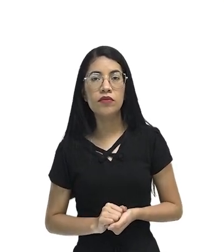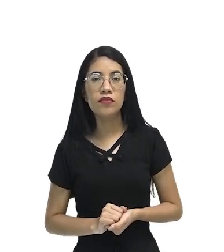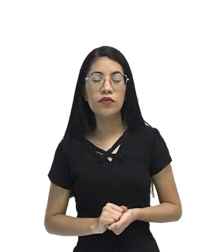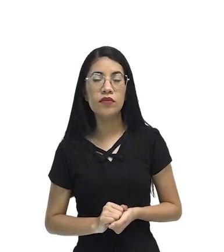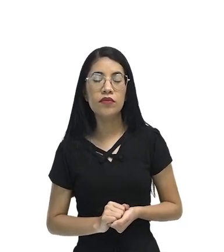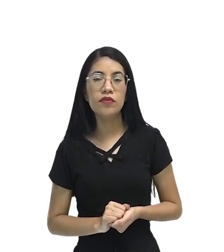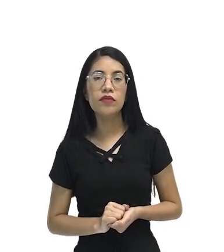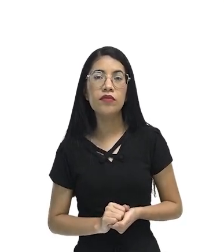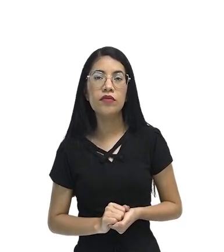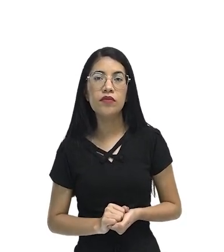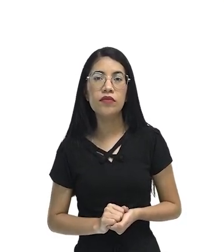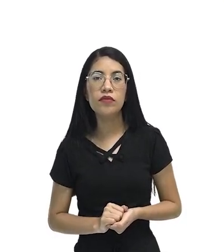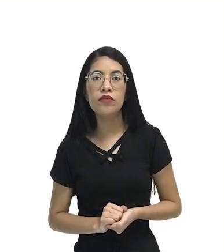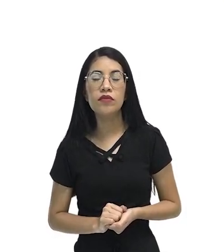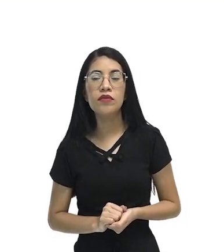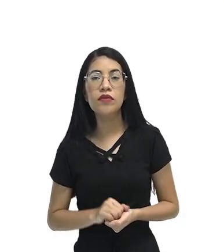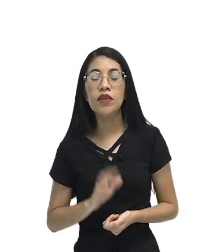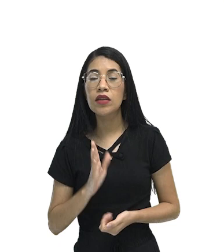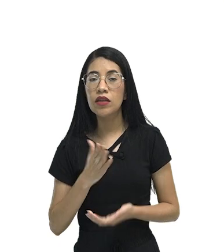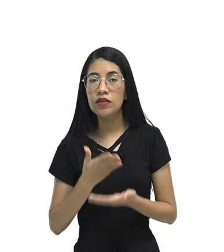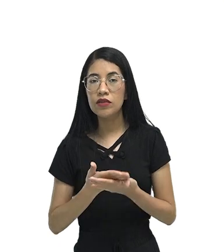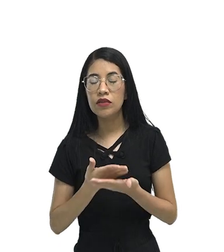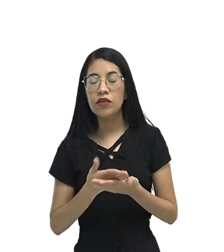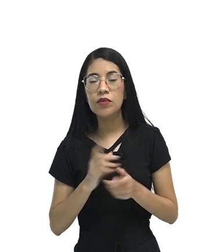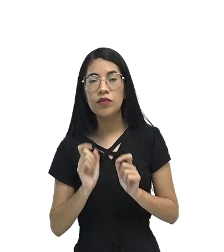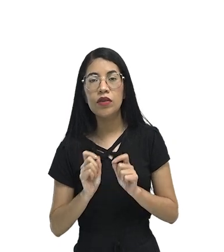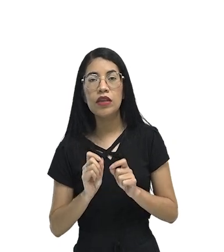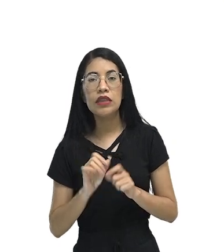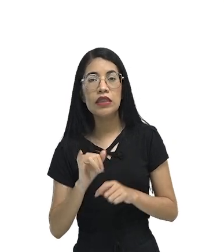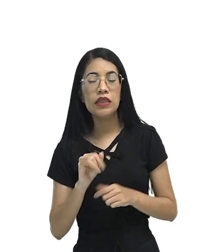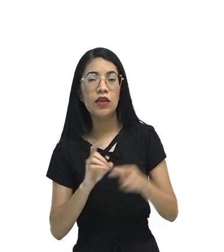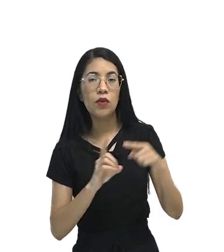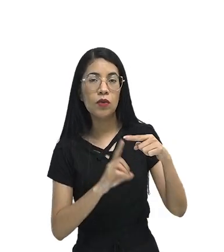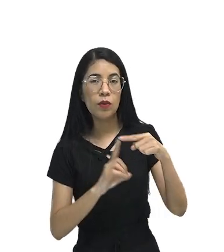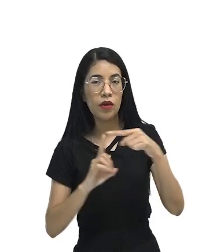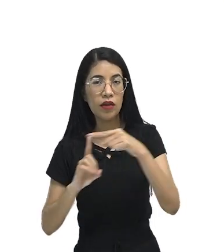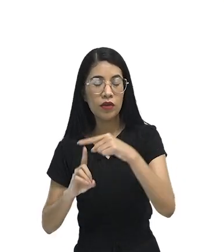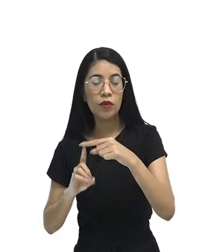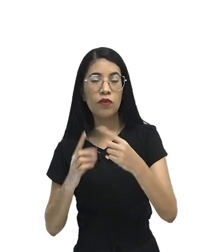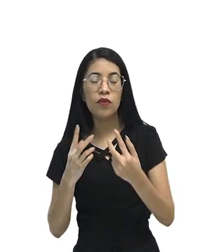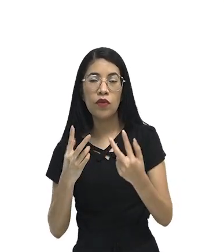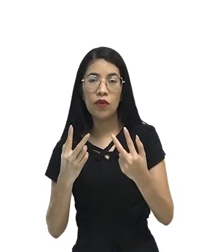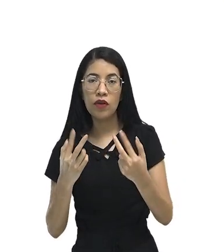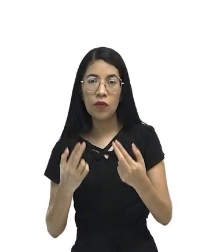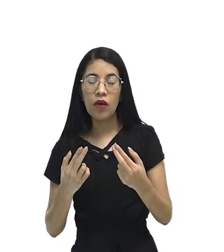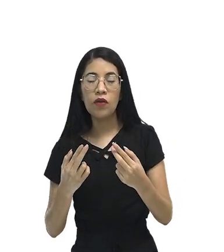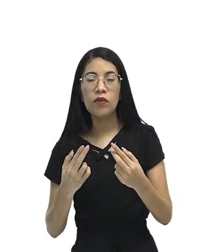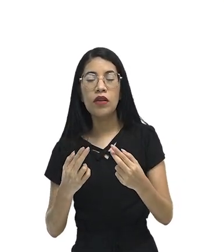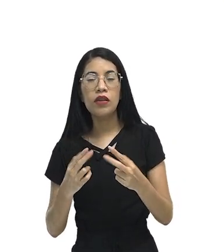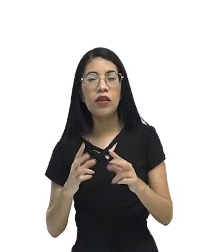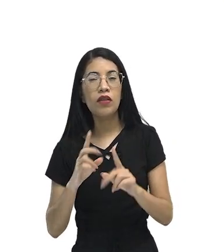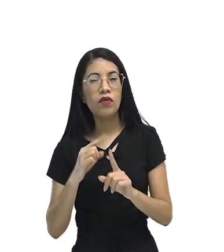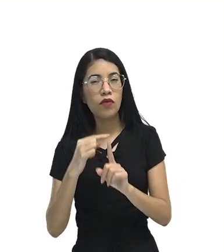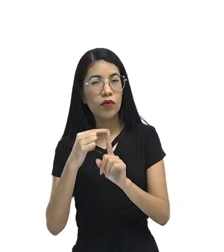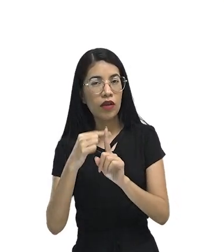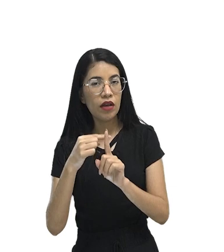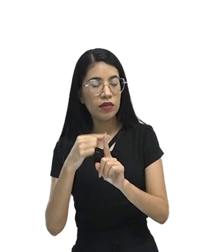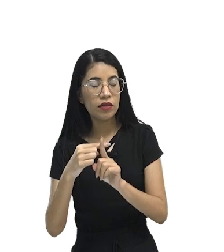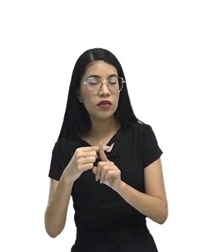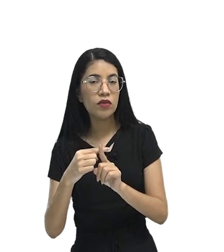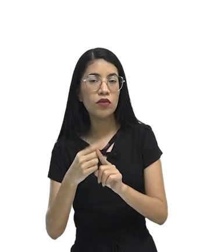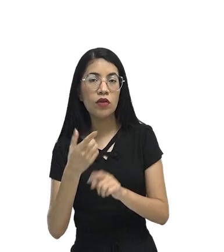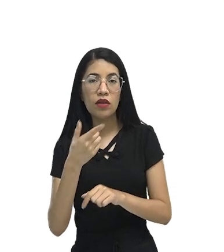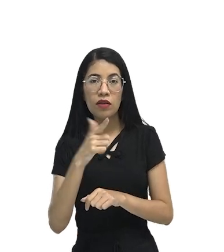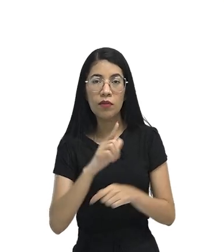ó? Nós já vimos que quando os denominadores são iguais na adição, eu apenas repito